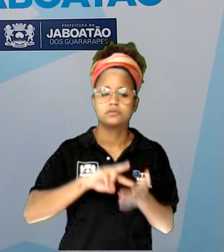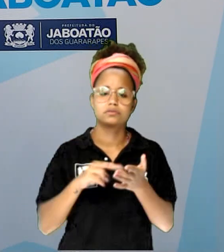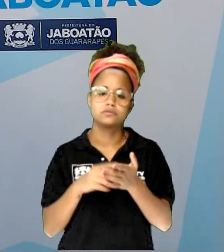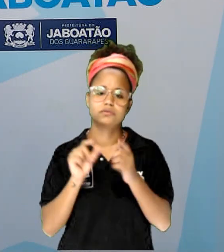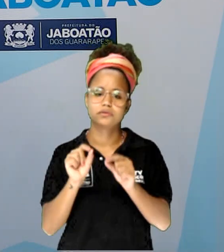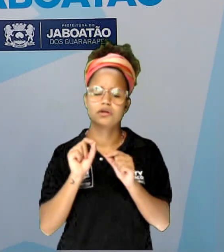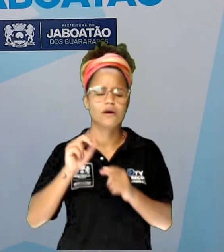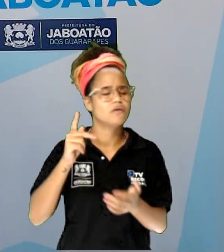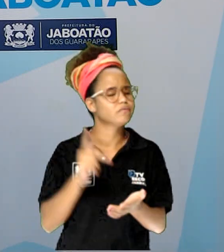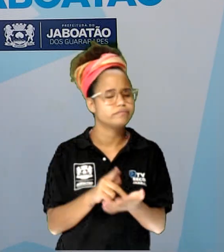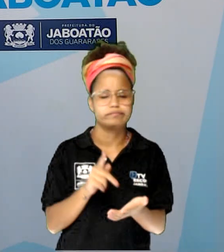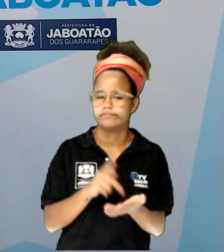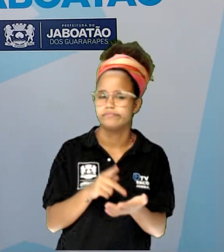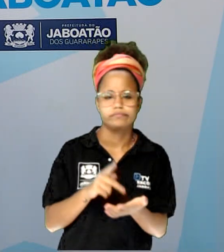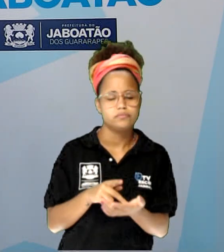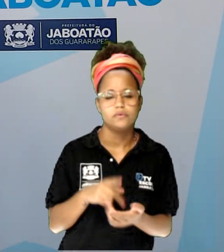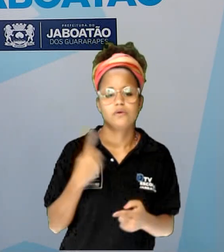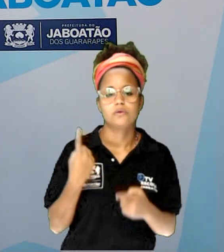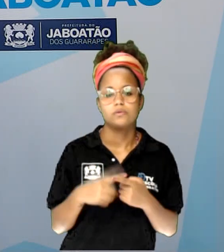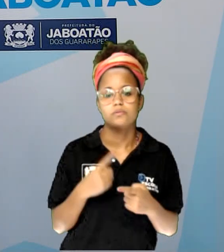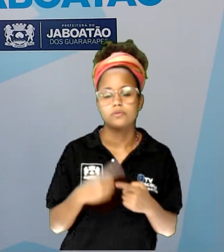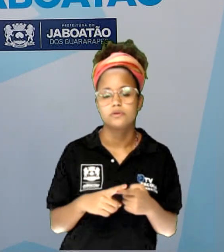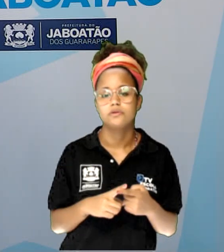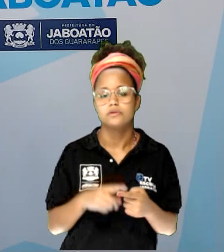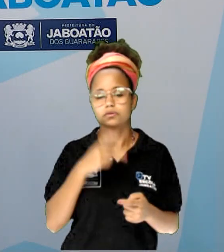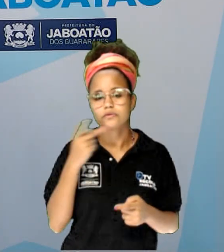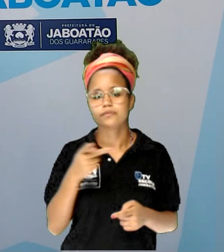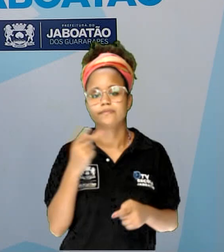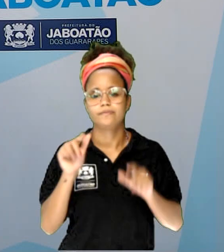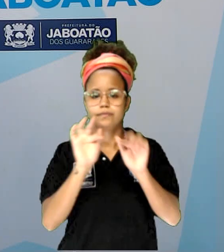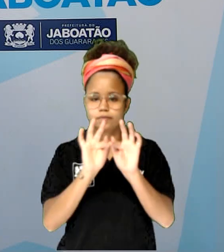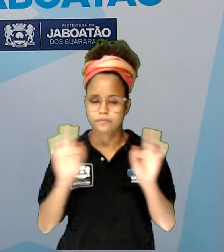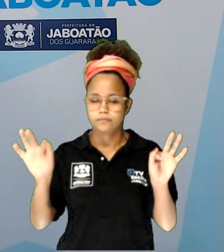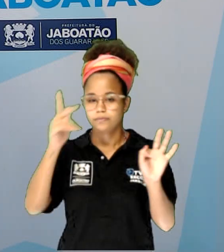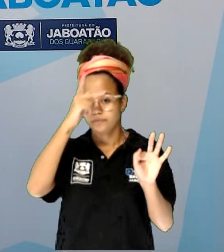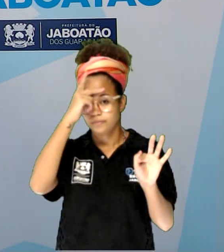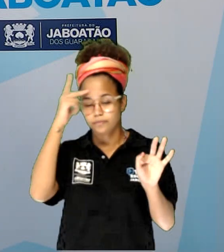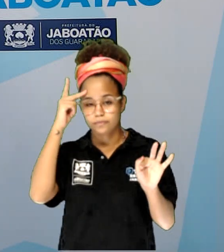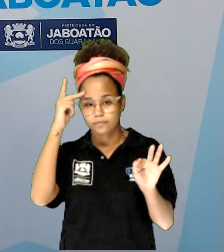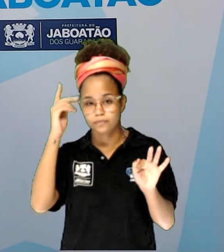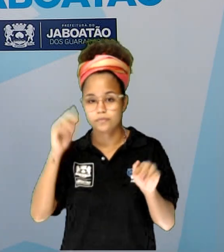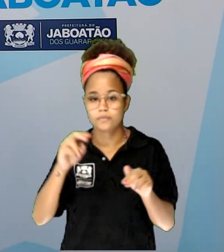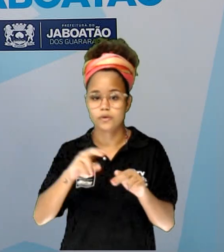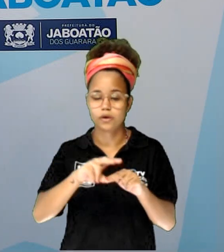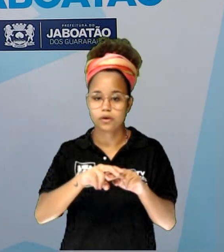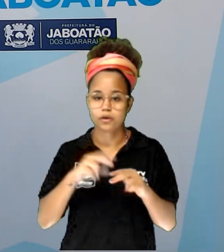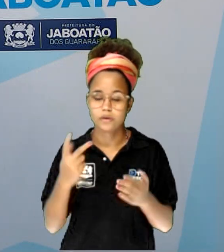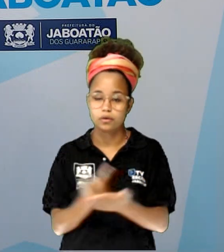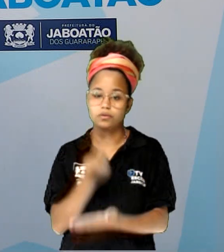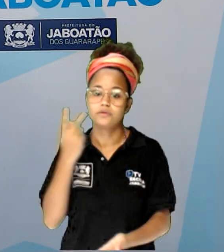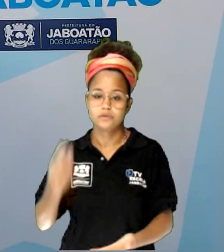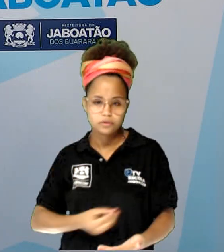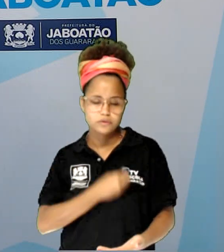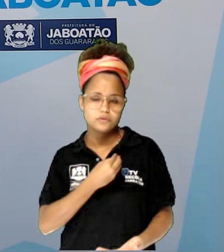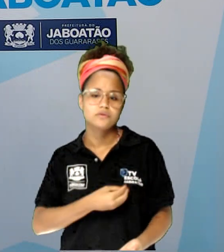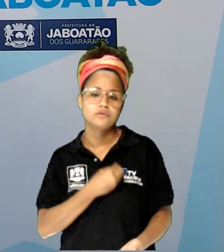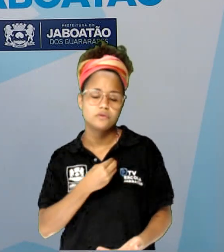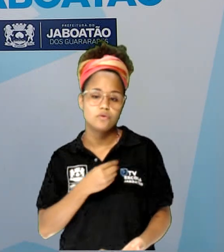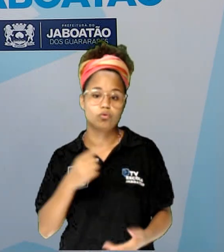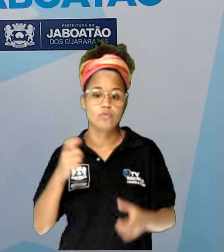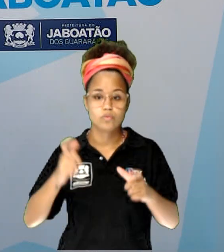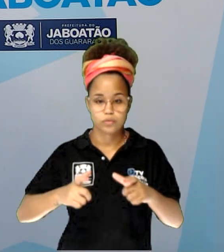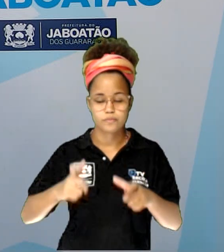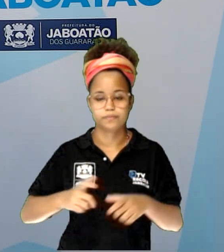vai ser verdadeiro porque confirma a tese que o indivíduo é produto do meio. Mas se a Ana era mito de força e